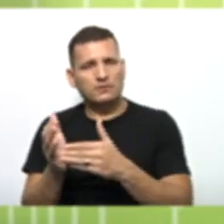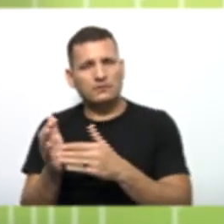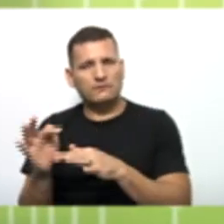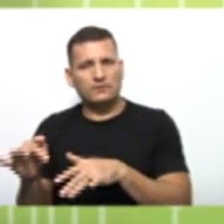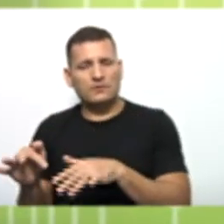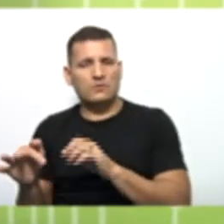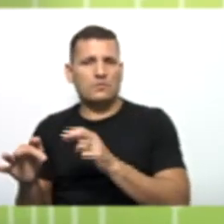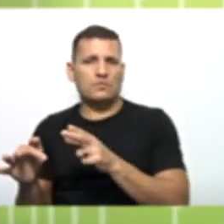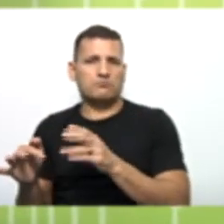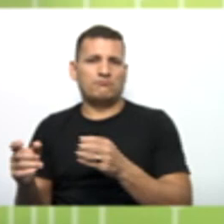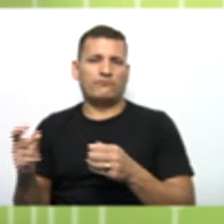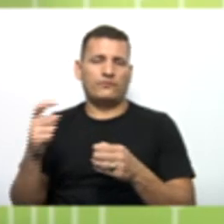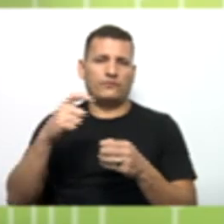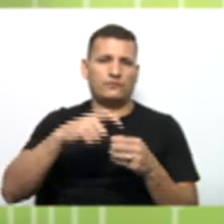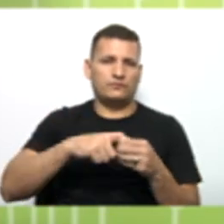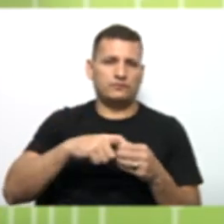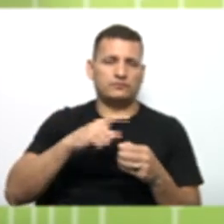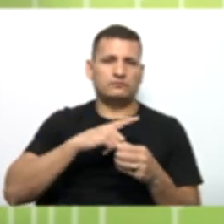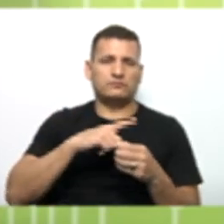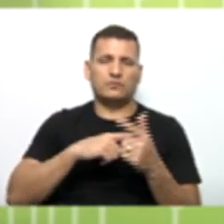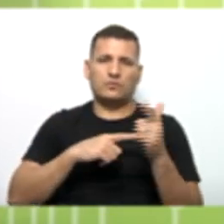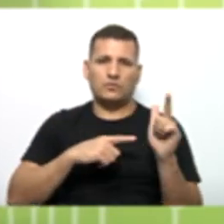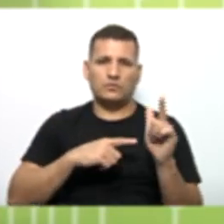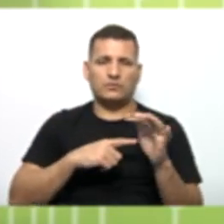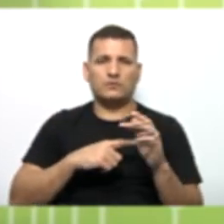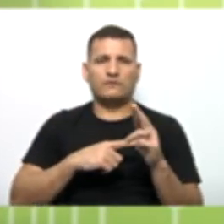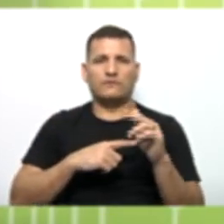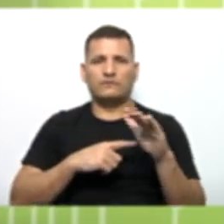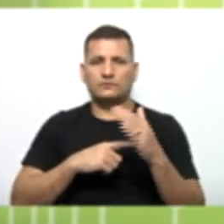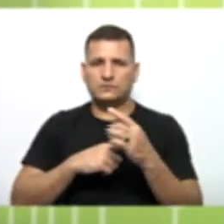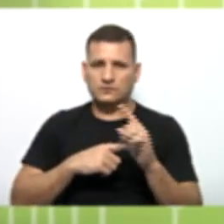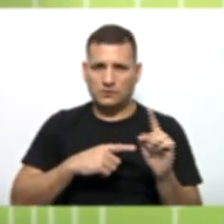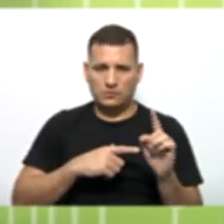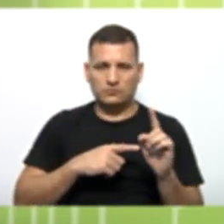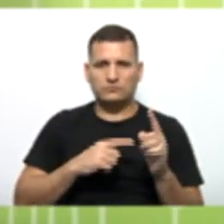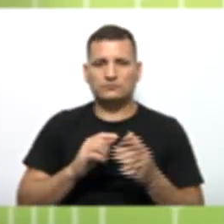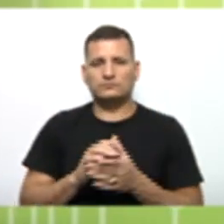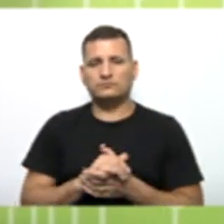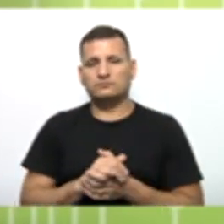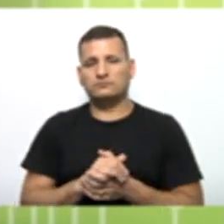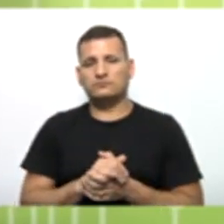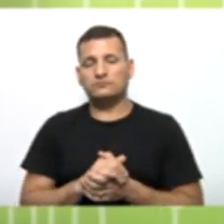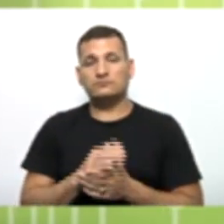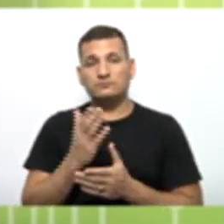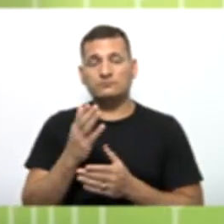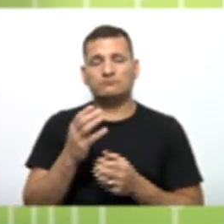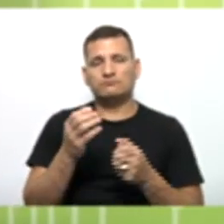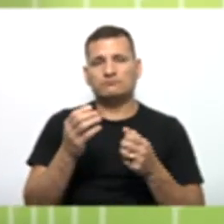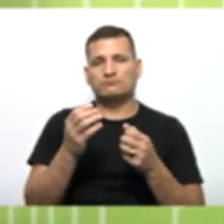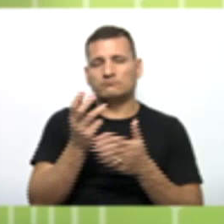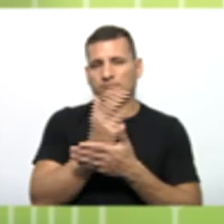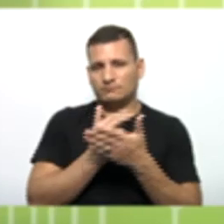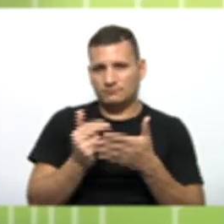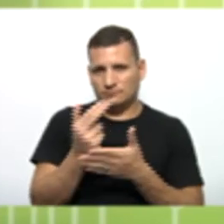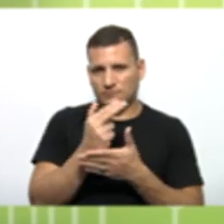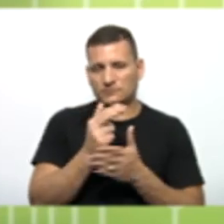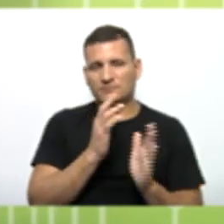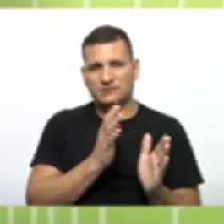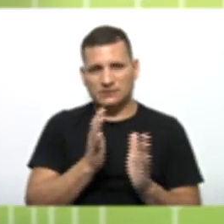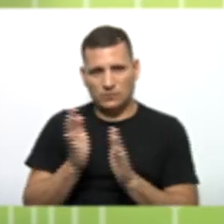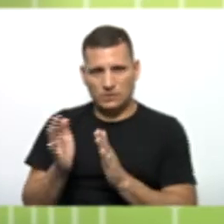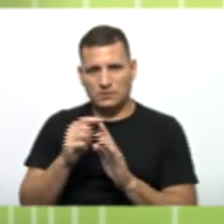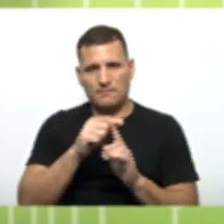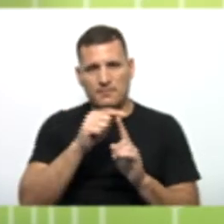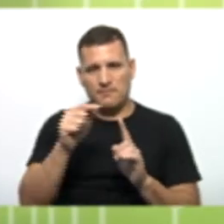para uma outra função, isso é muito importante. E isso o diagrama de sequência ajuda, certo? Por quê?